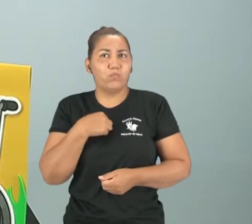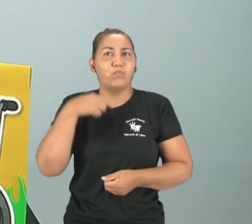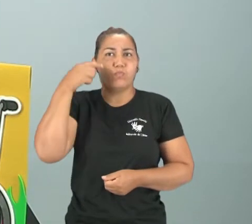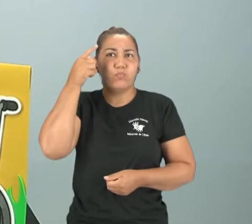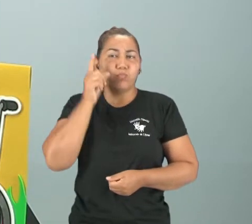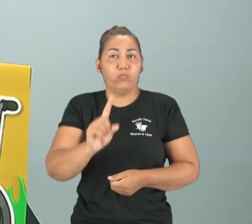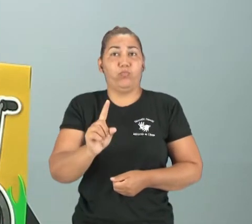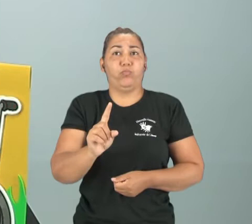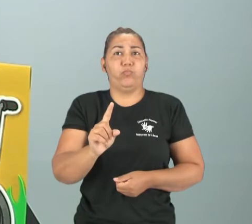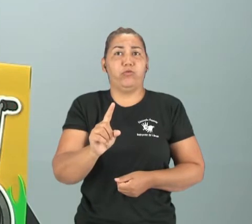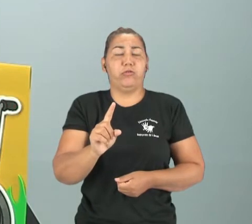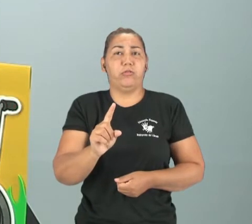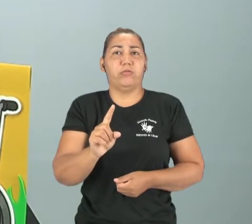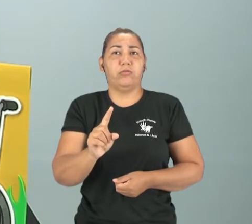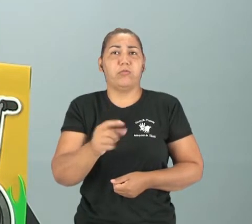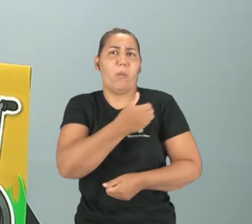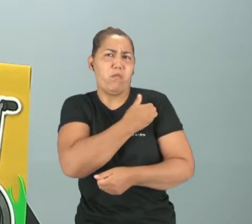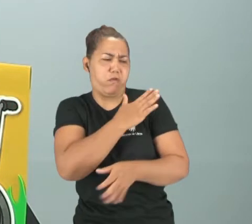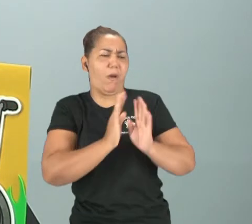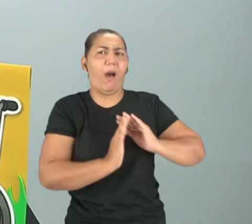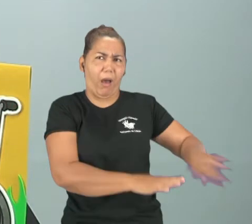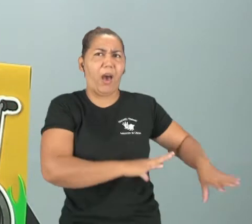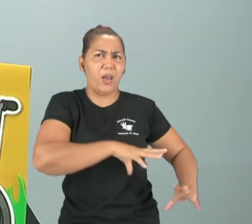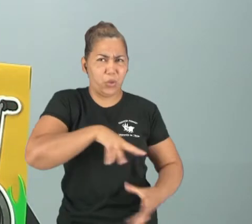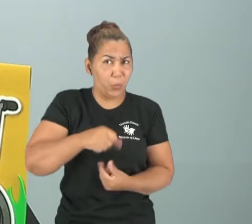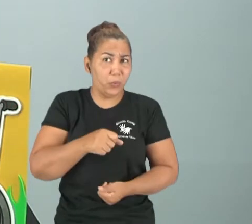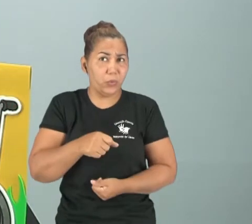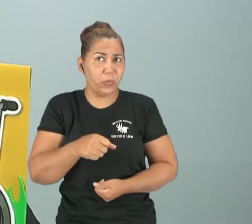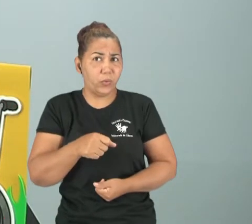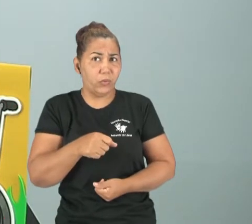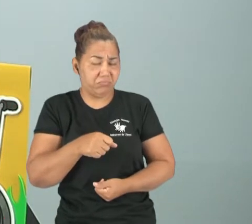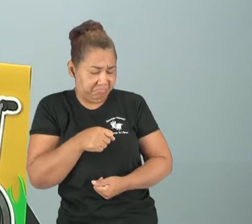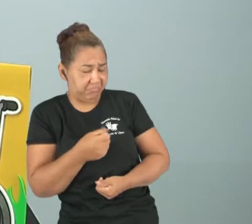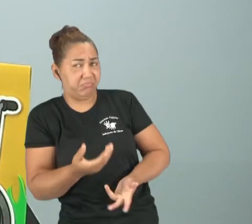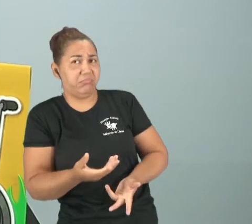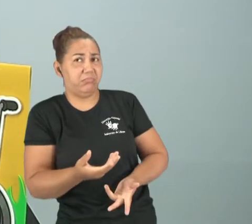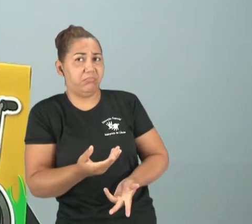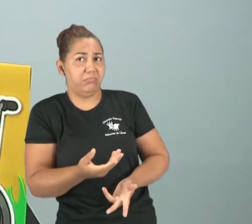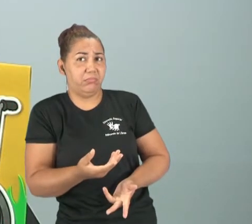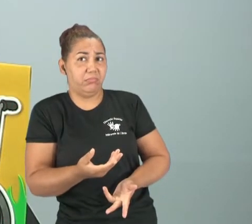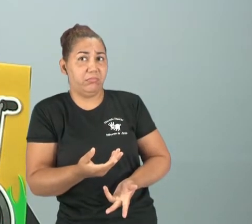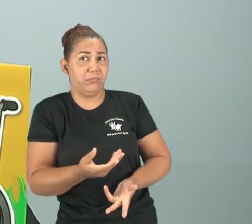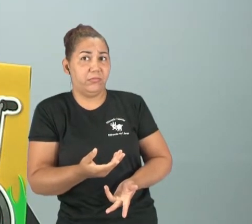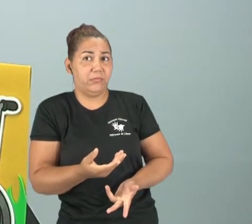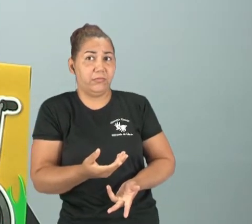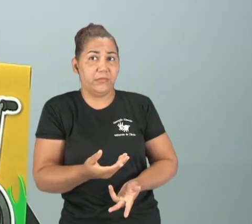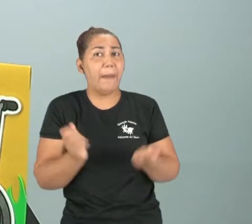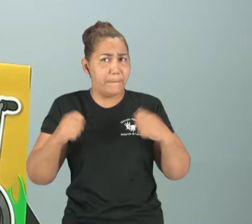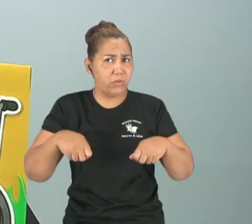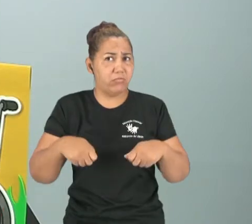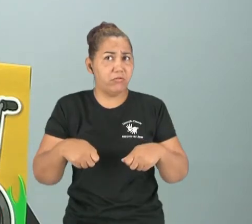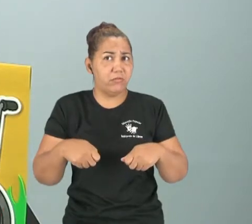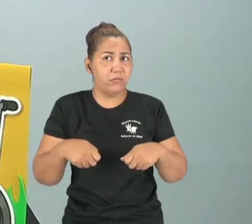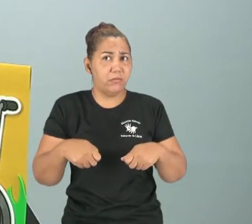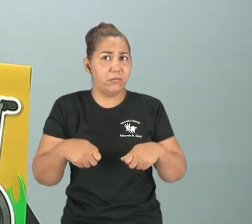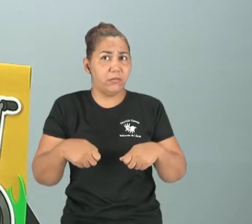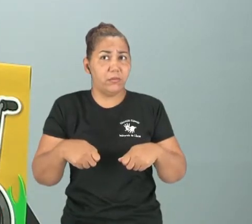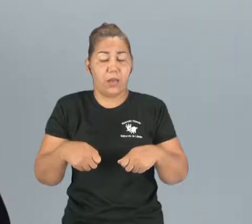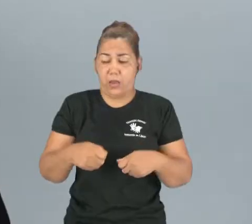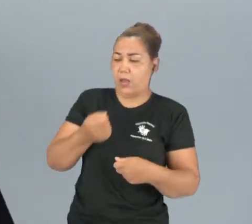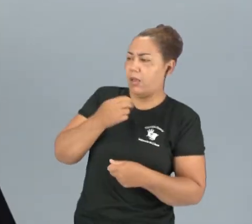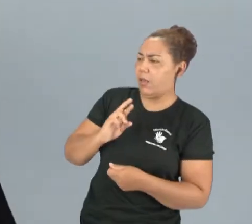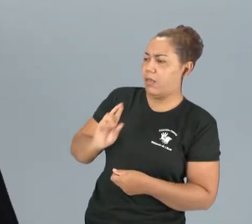O Kaká perguntou. Aí eles ficaram calados. Eu consigo tirar? E eles falaram, não, pois